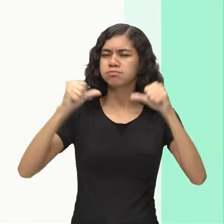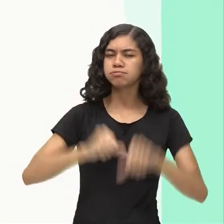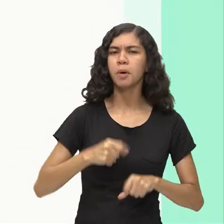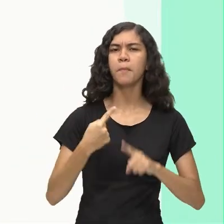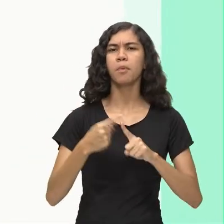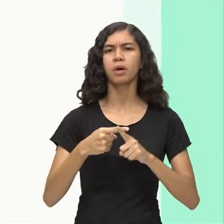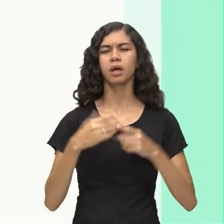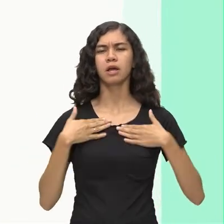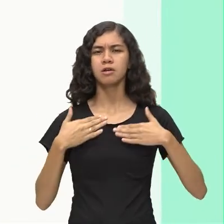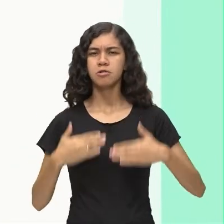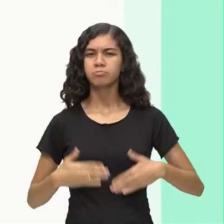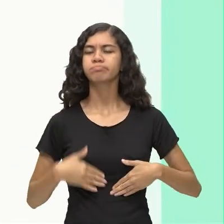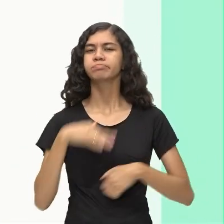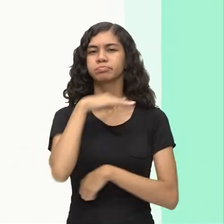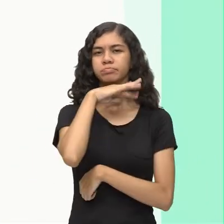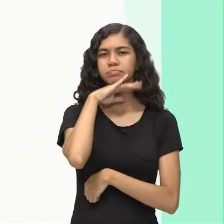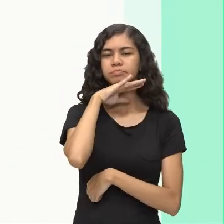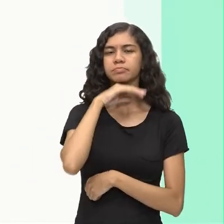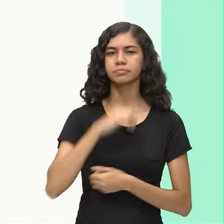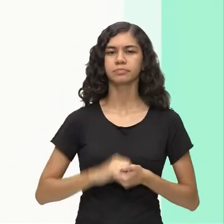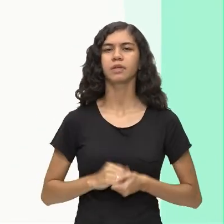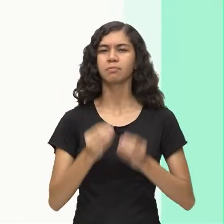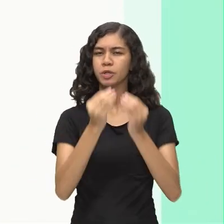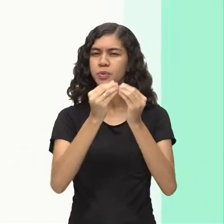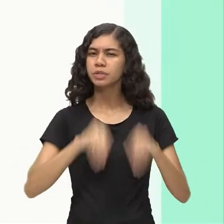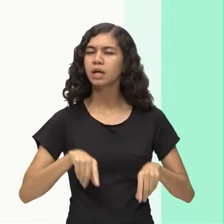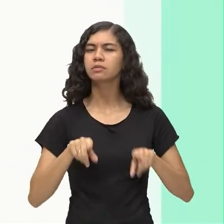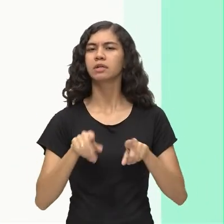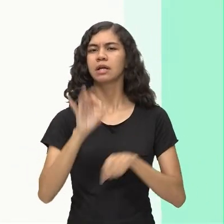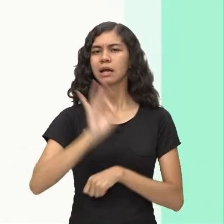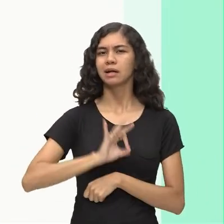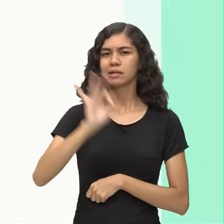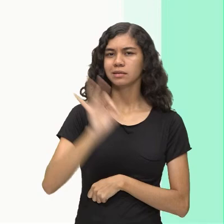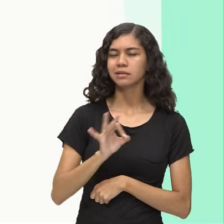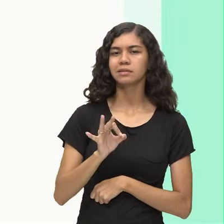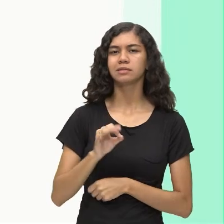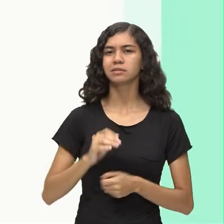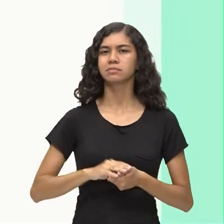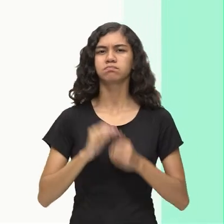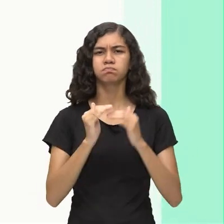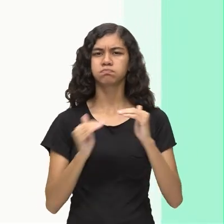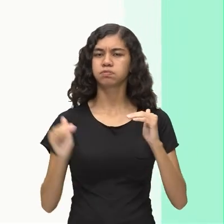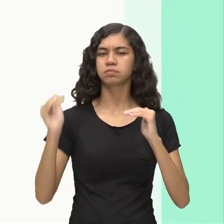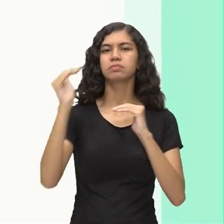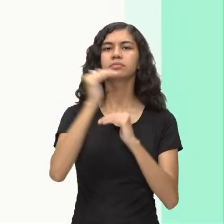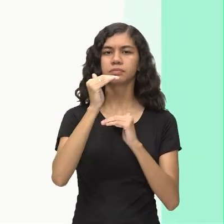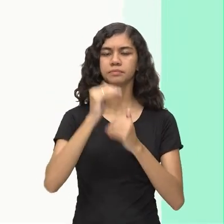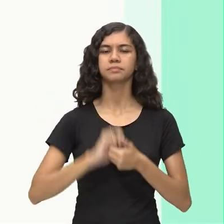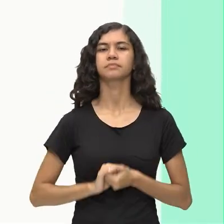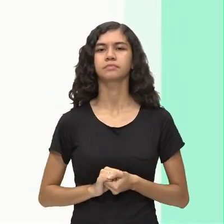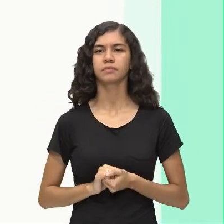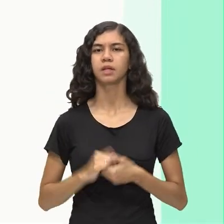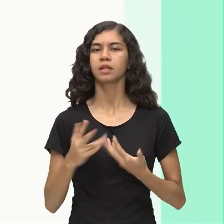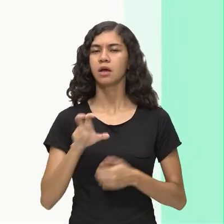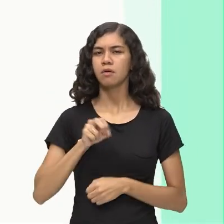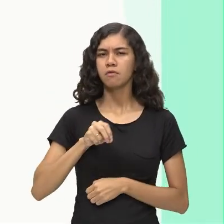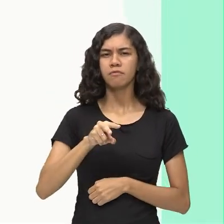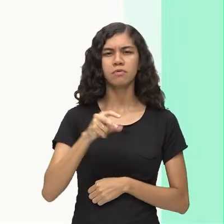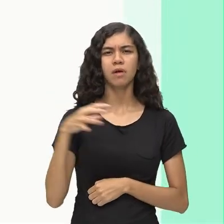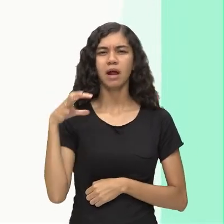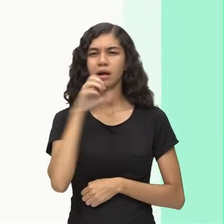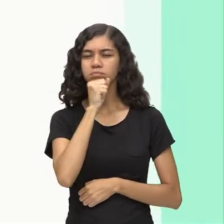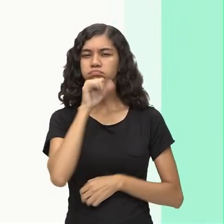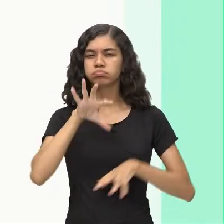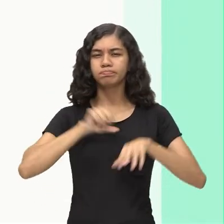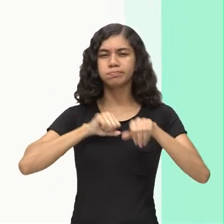está muito debilitado, né? Porque a sua taxa ali viral já está muito alta, então isso quer dizer que os vírus estão atacando todas as